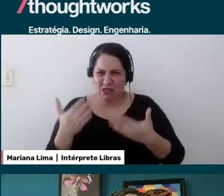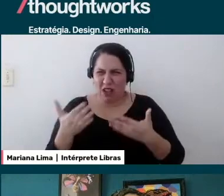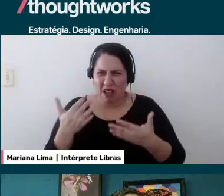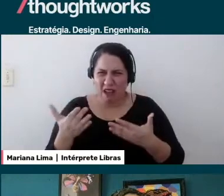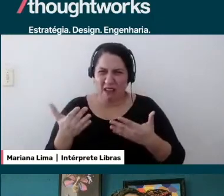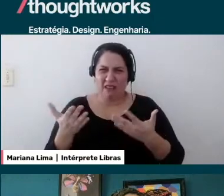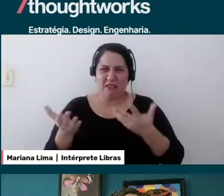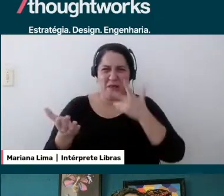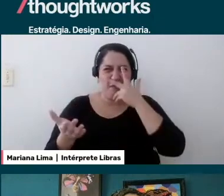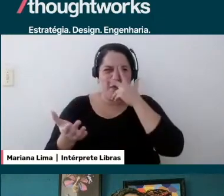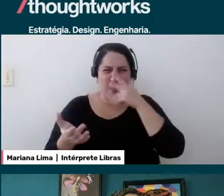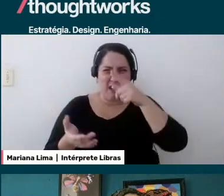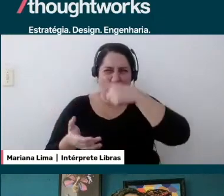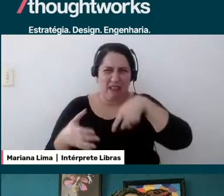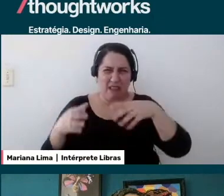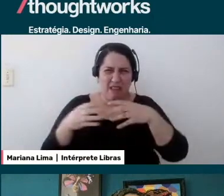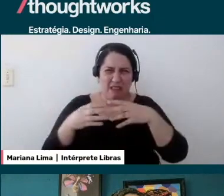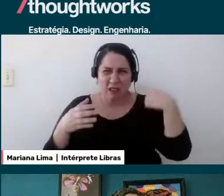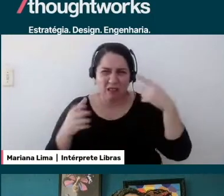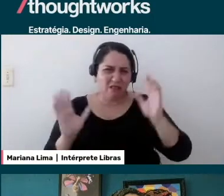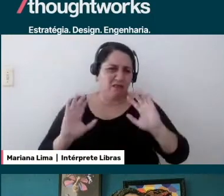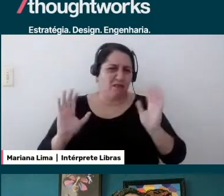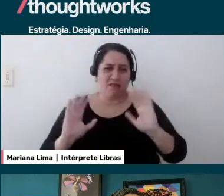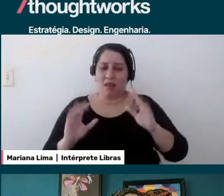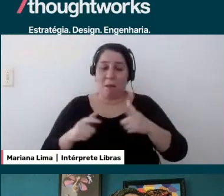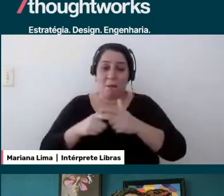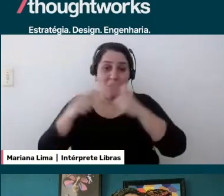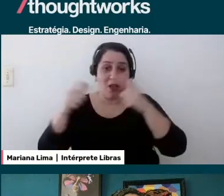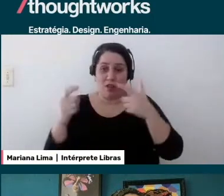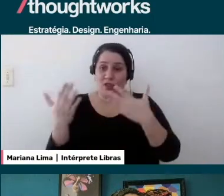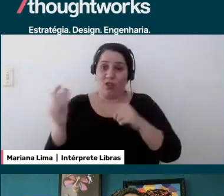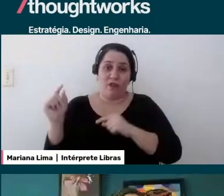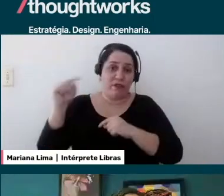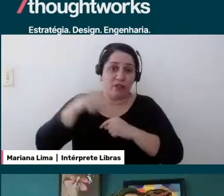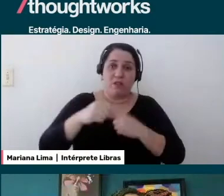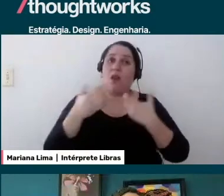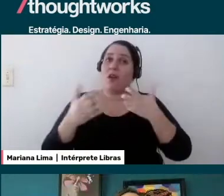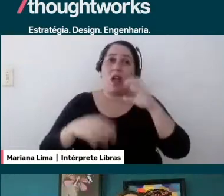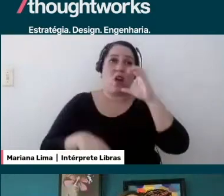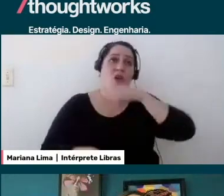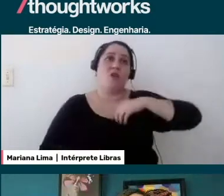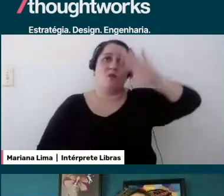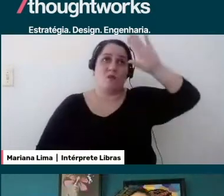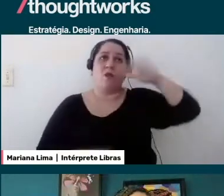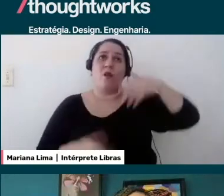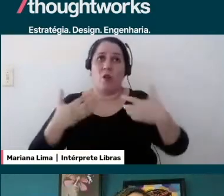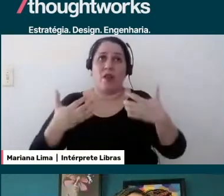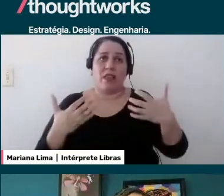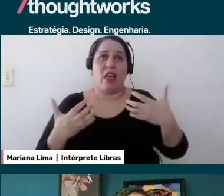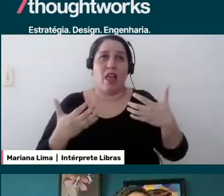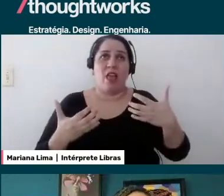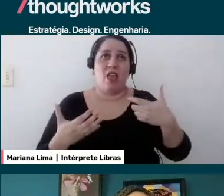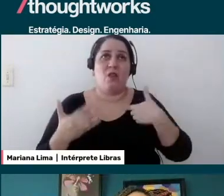coisa, terapia para gente louca. Não, 80% dos jovens, quando chegam, já chegam querendo fazer terapia. Não tem um tempo muito de convencimento,